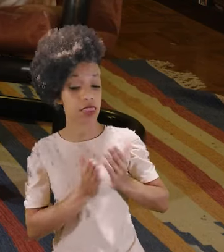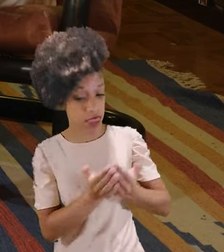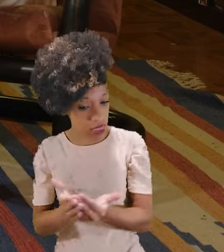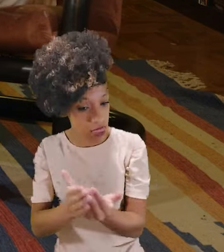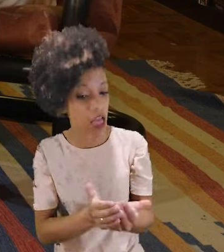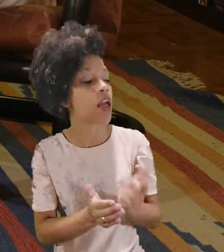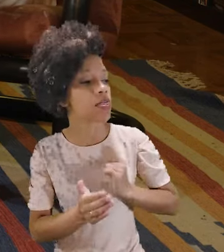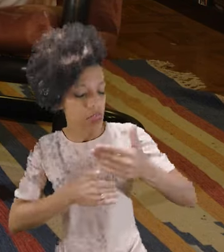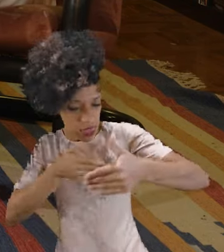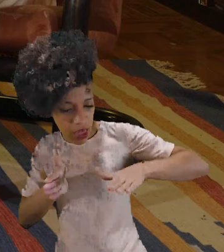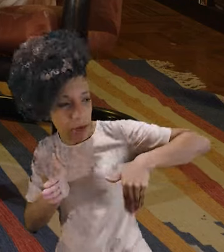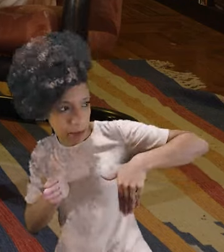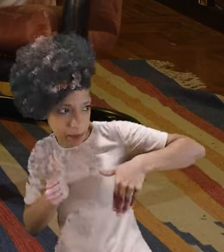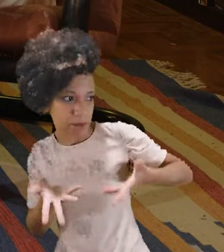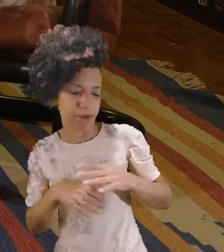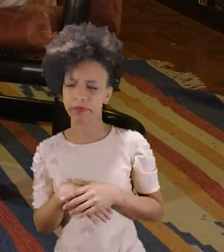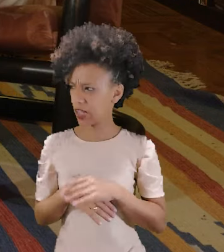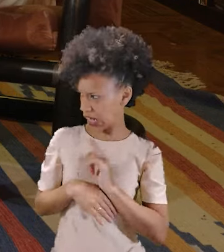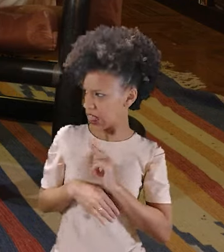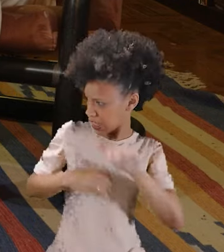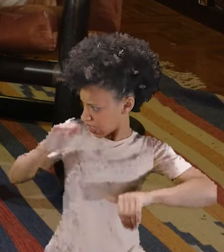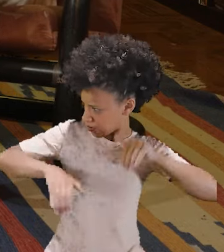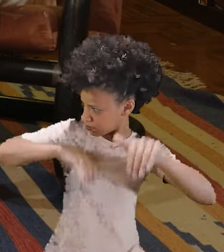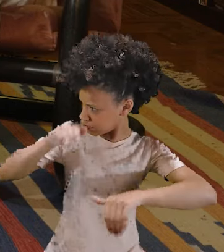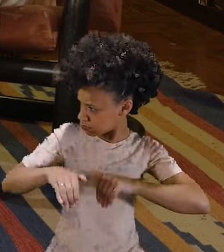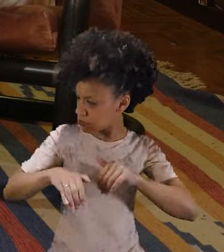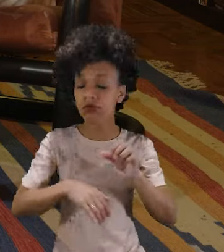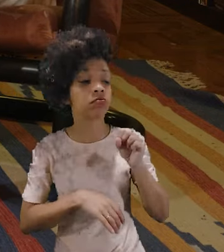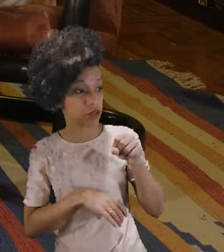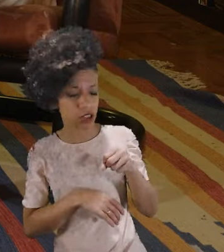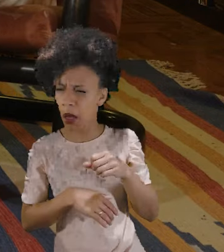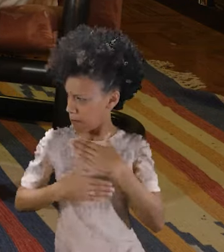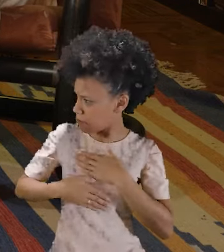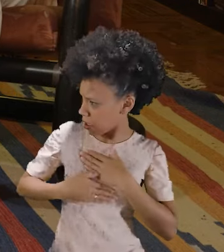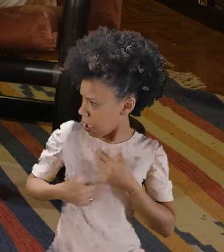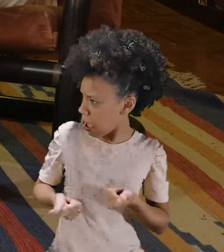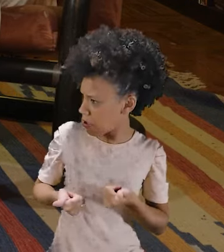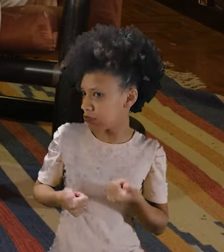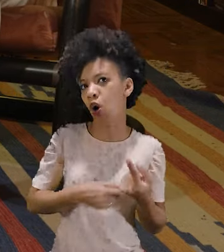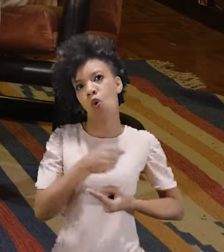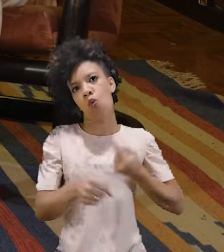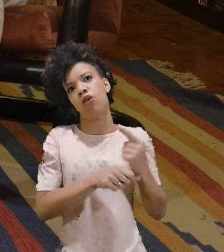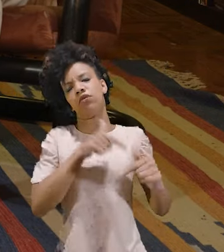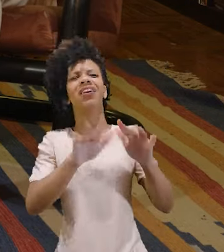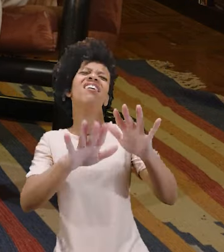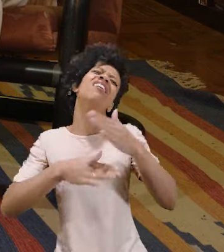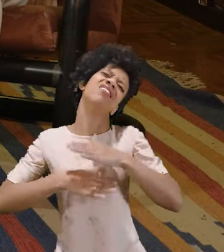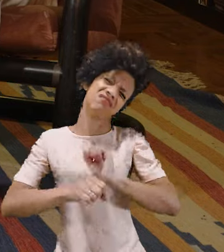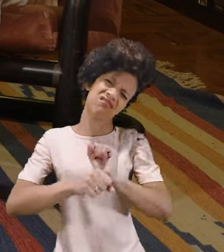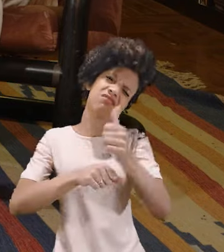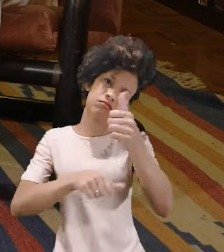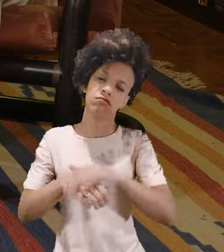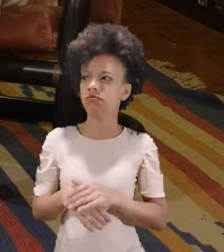também navios mercantes nem navios que levam cargas tem na tem que sair velho para ficar de boa assim você ficar acumulando no rolê para